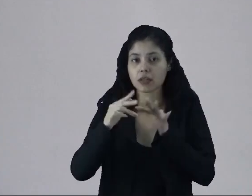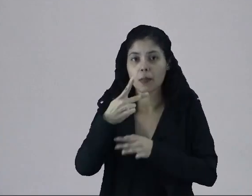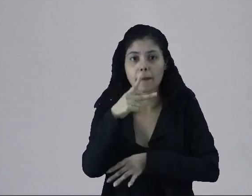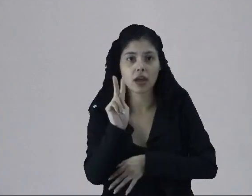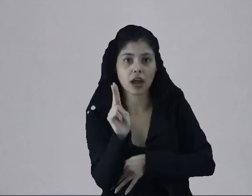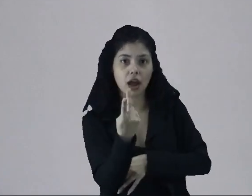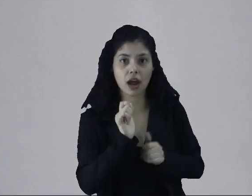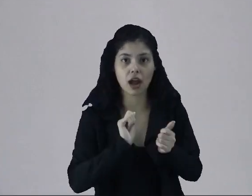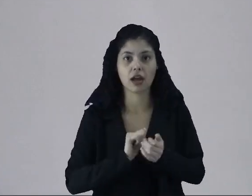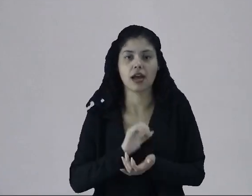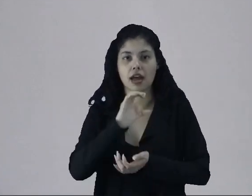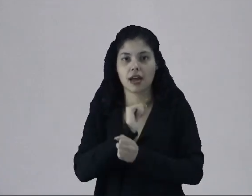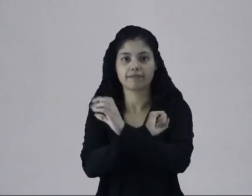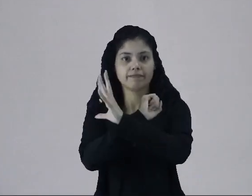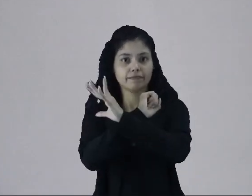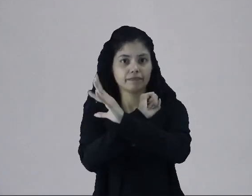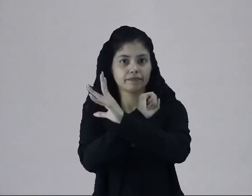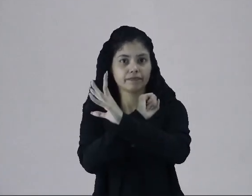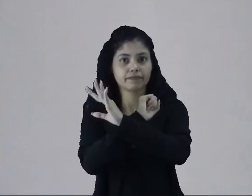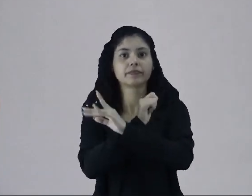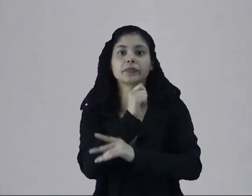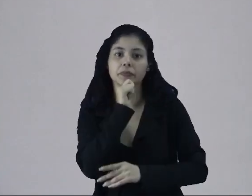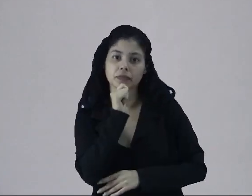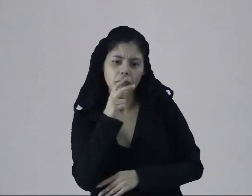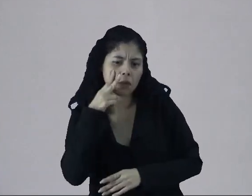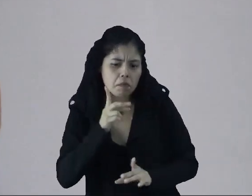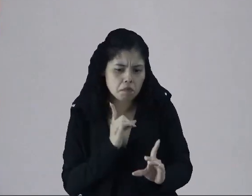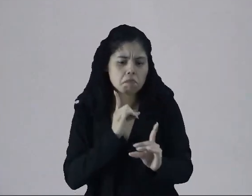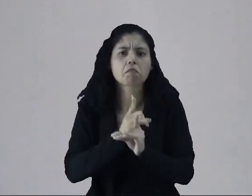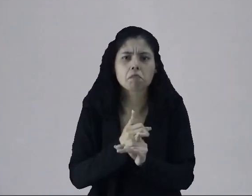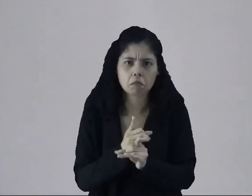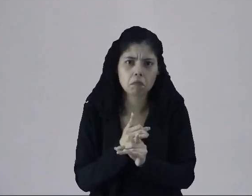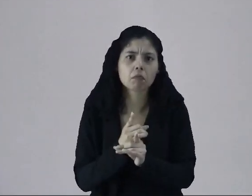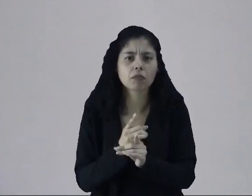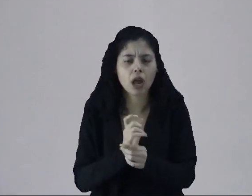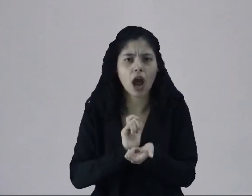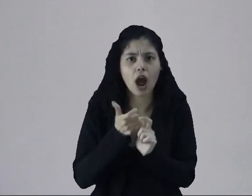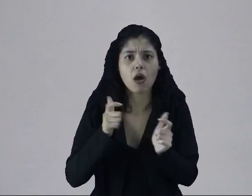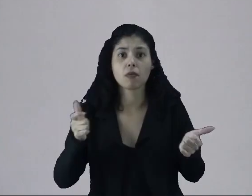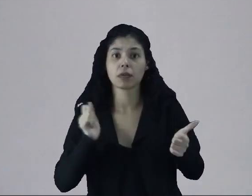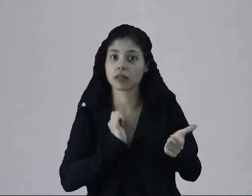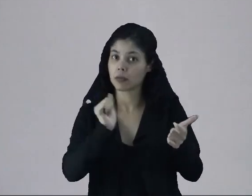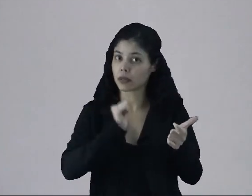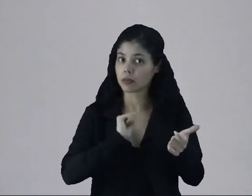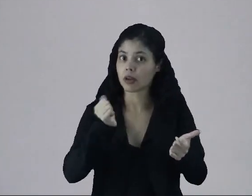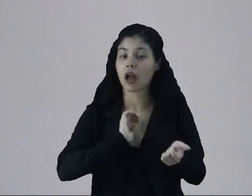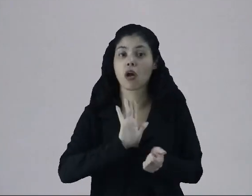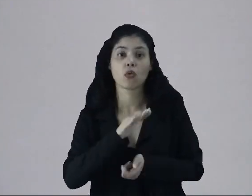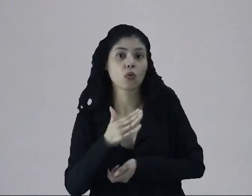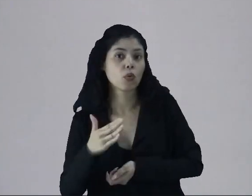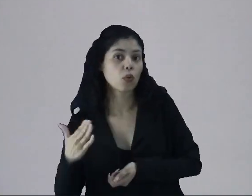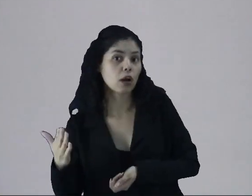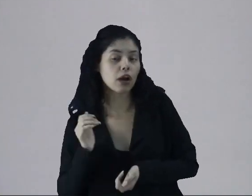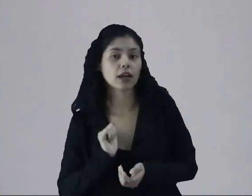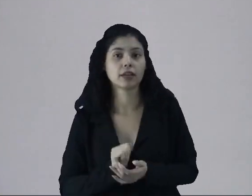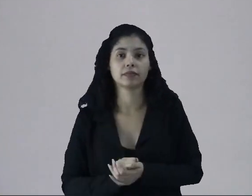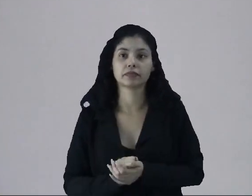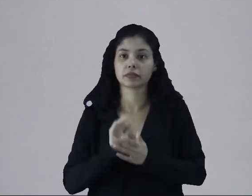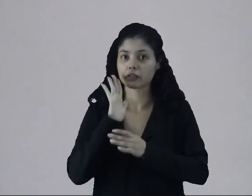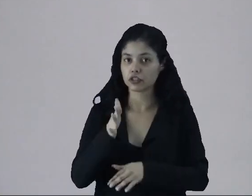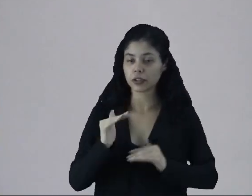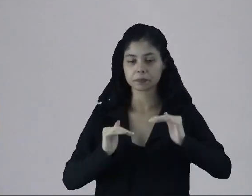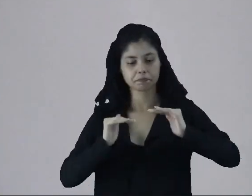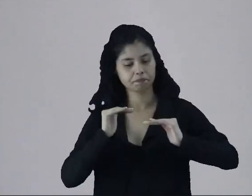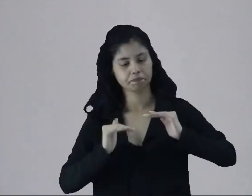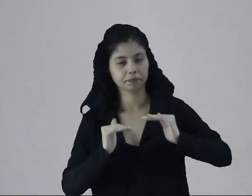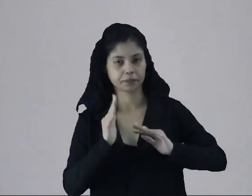fica mais ácido. O hipotálamo, identificando isso, ele aumenta o batimento. Quando você consegue ficar já em